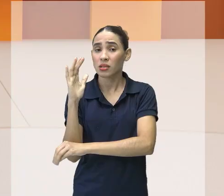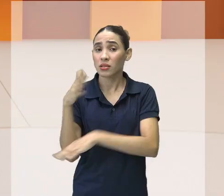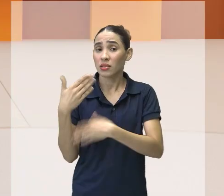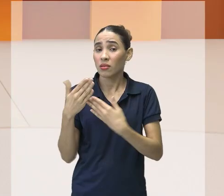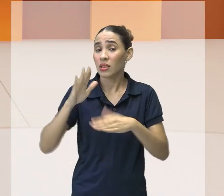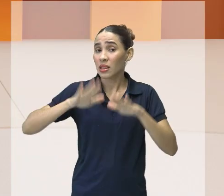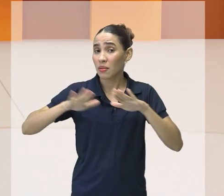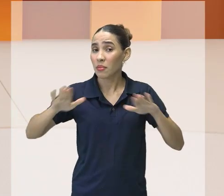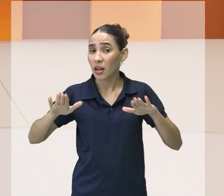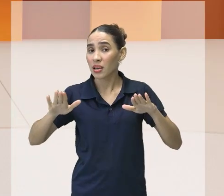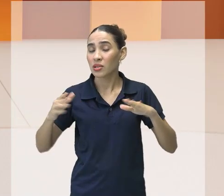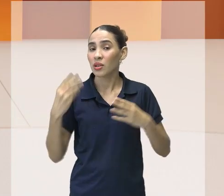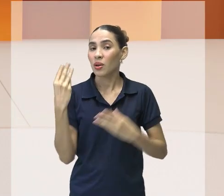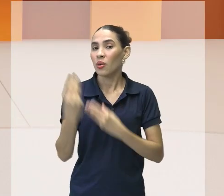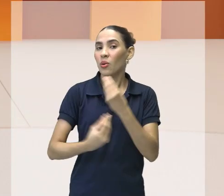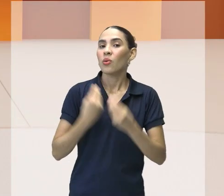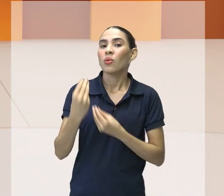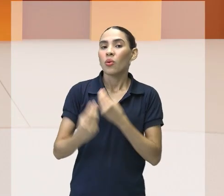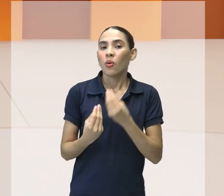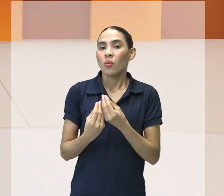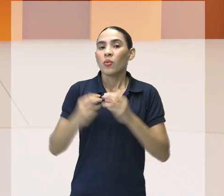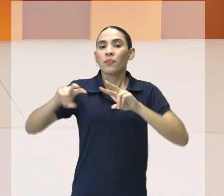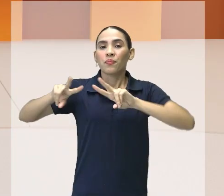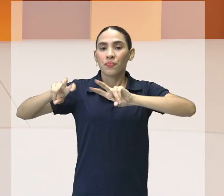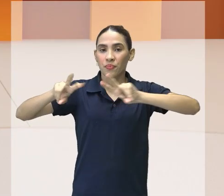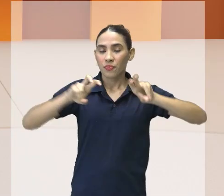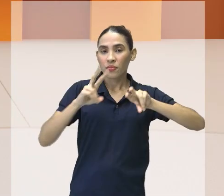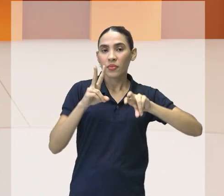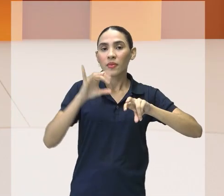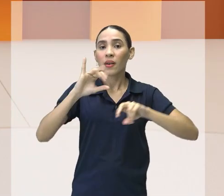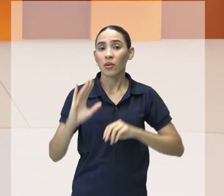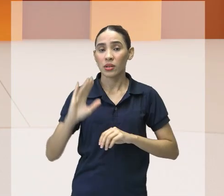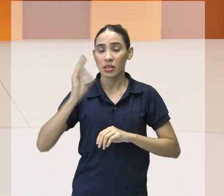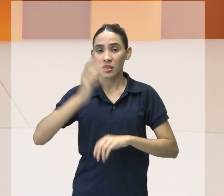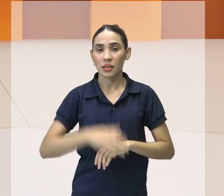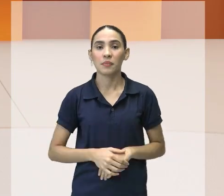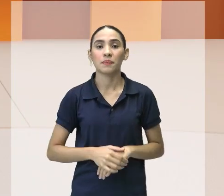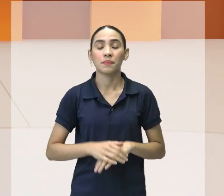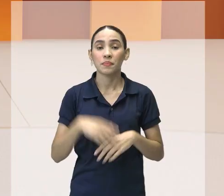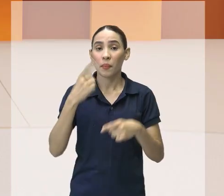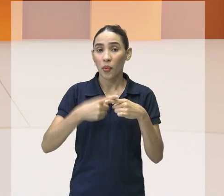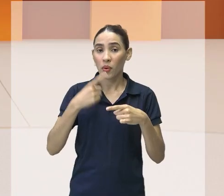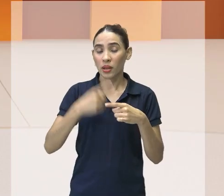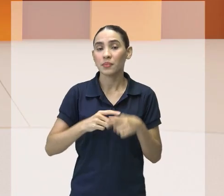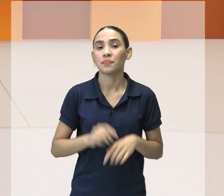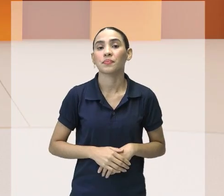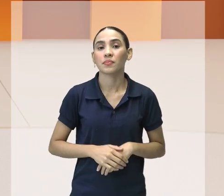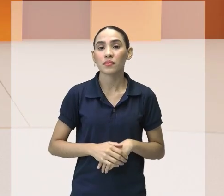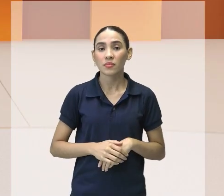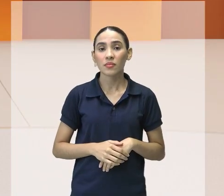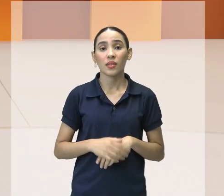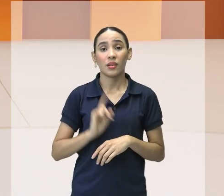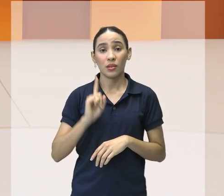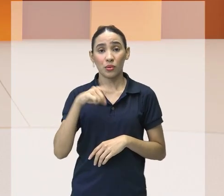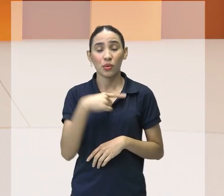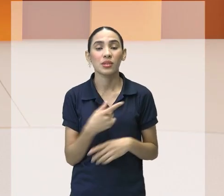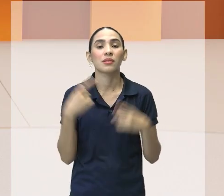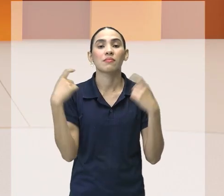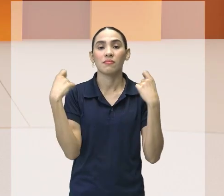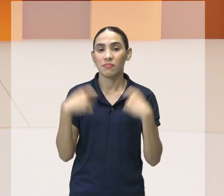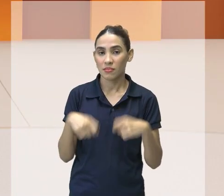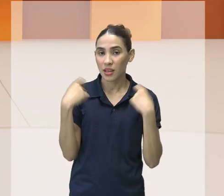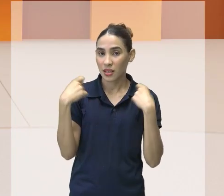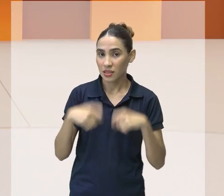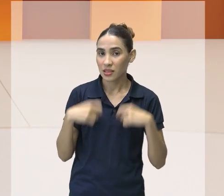Depende da forma como este extrativismo é feito, porque nós